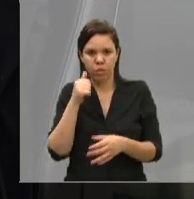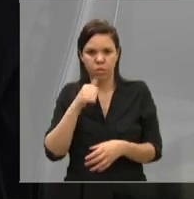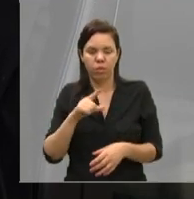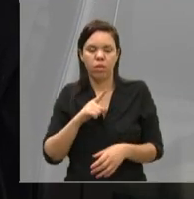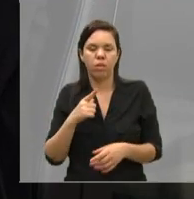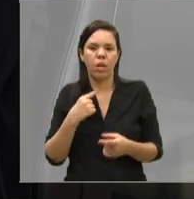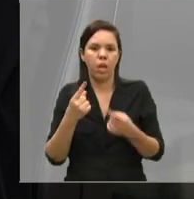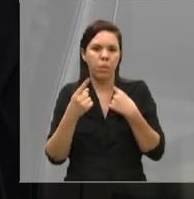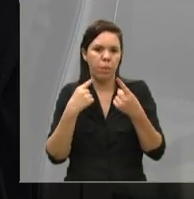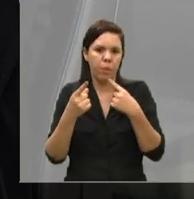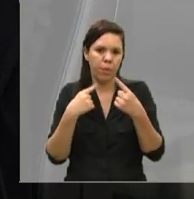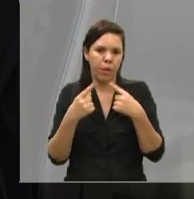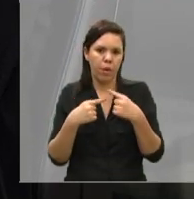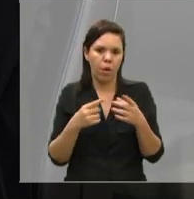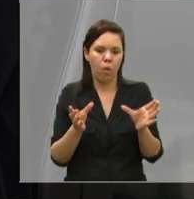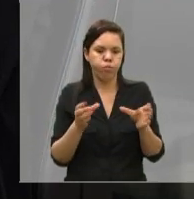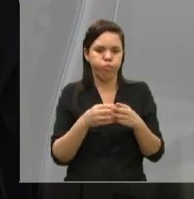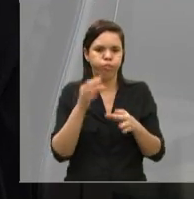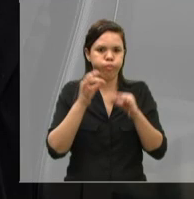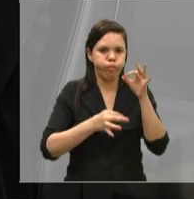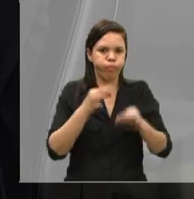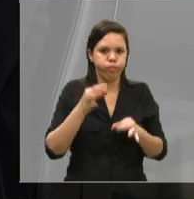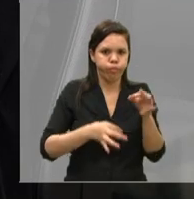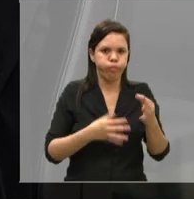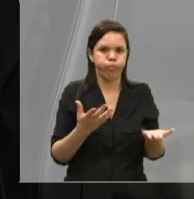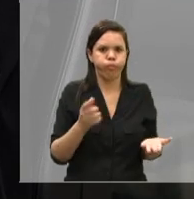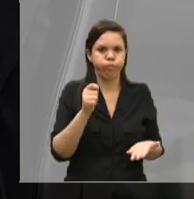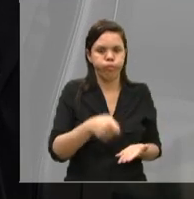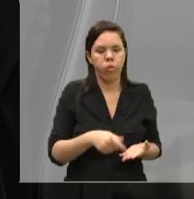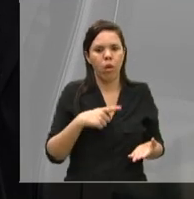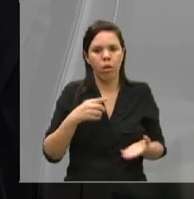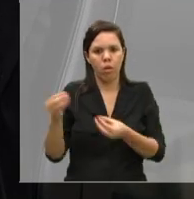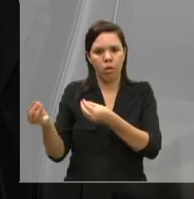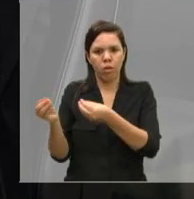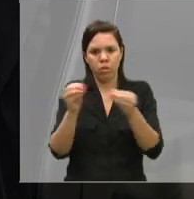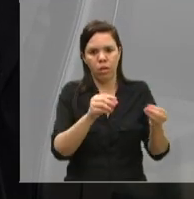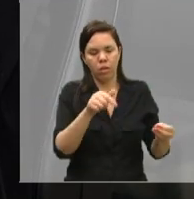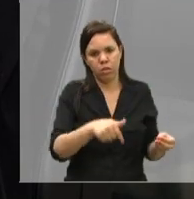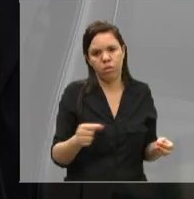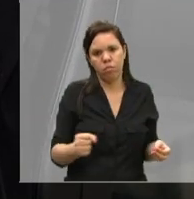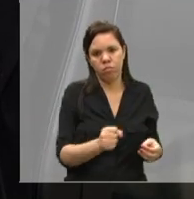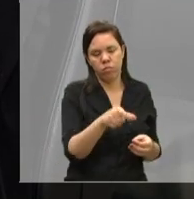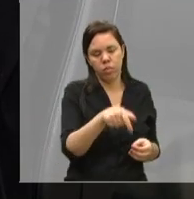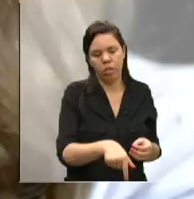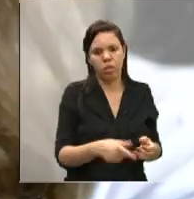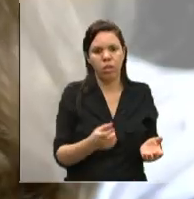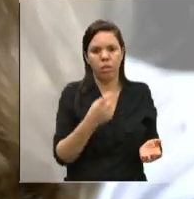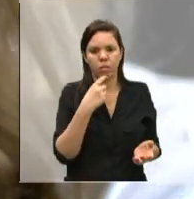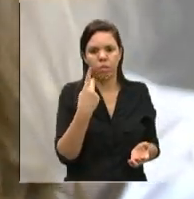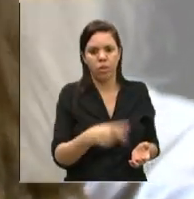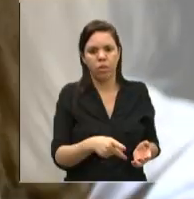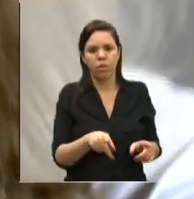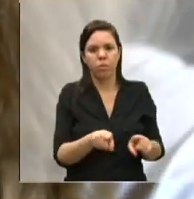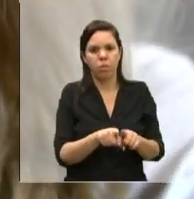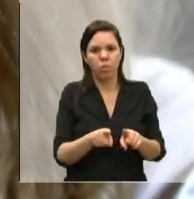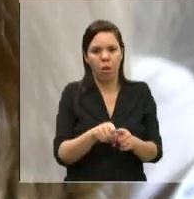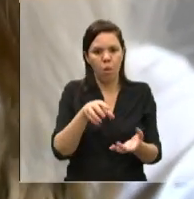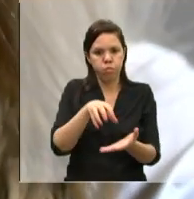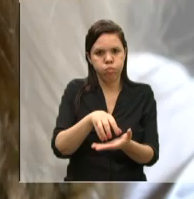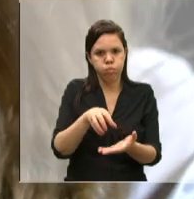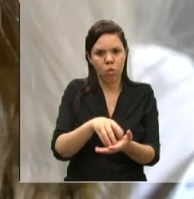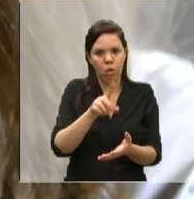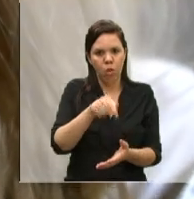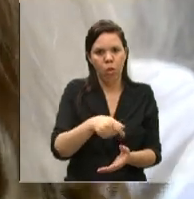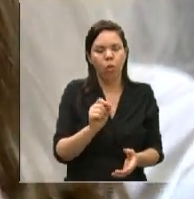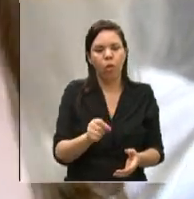de um diálogo com o Tribunal de Justiça, trazer para Campinas a vara especializada em violência doméstica e familiar, que é um setor